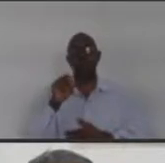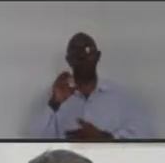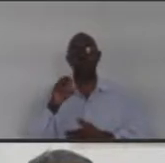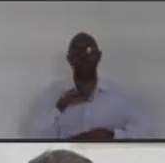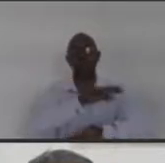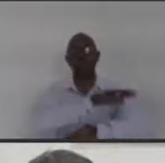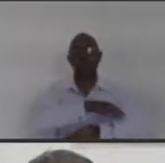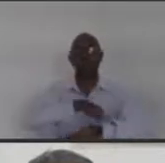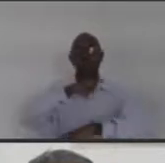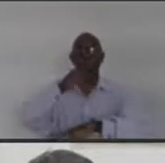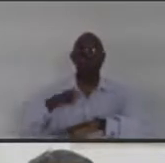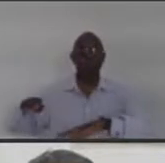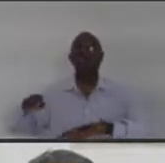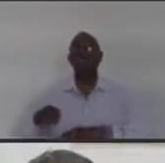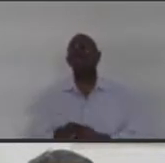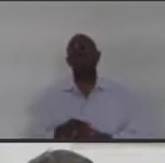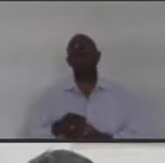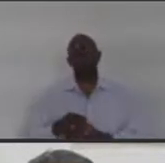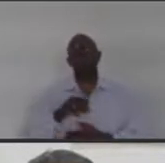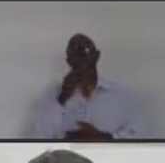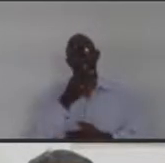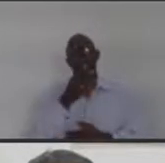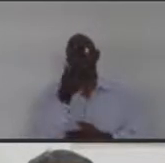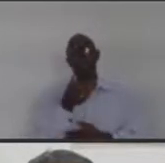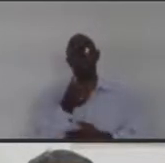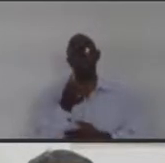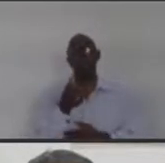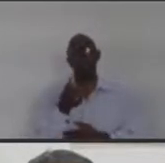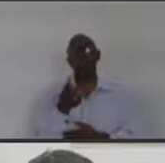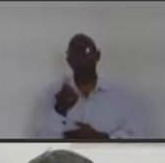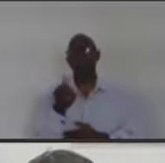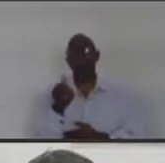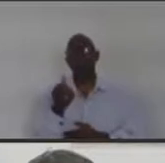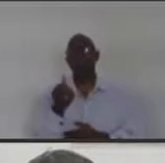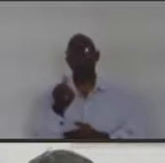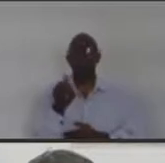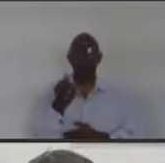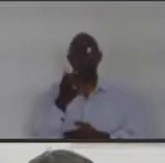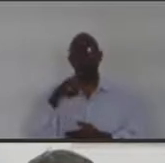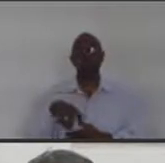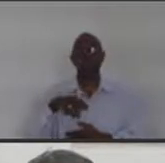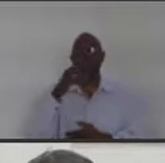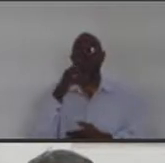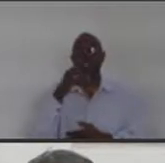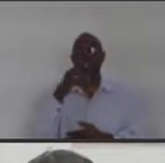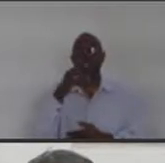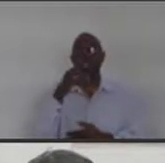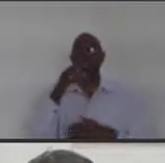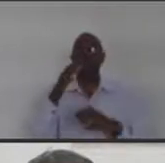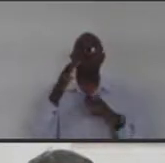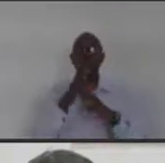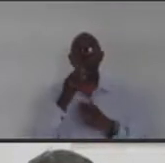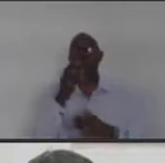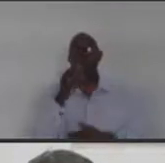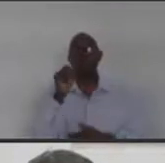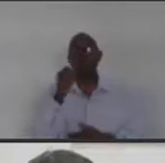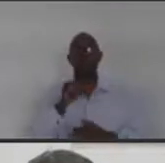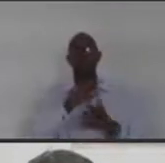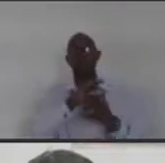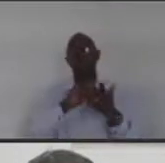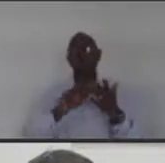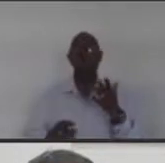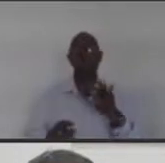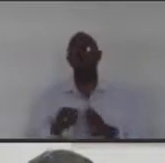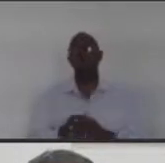indicação 4.036 e 4.037, até a 4.038, todos os vereadores Sérgio Rosa, diverso,